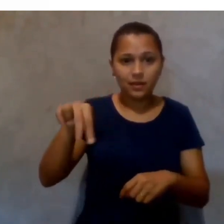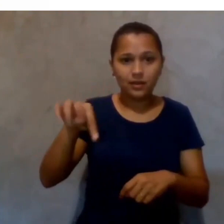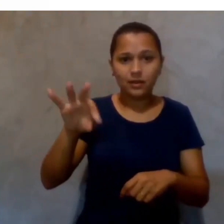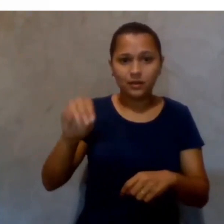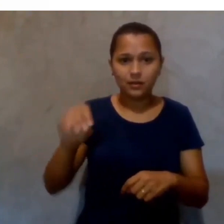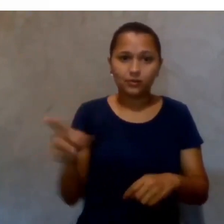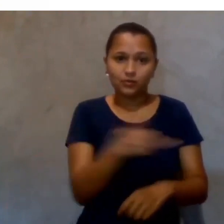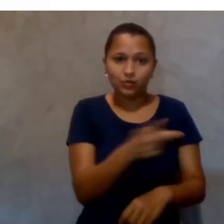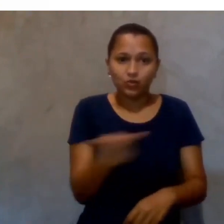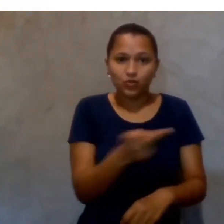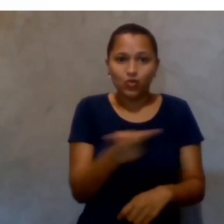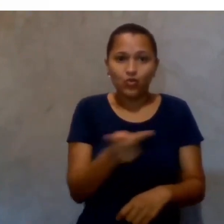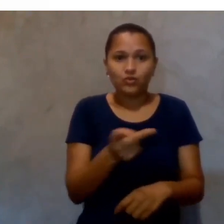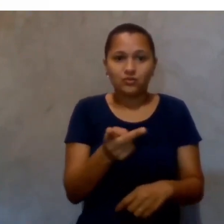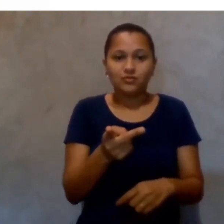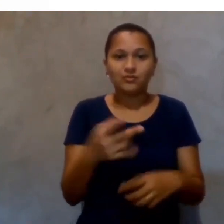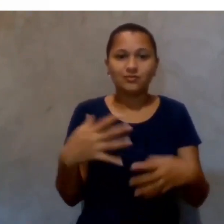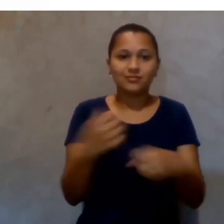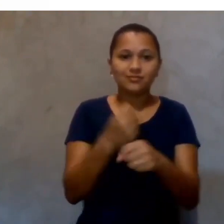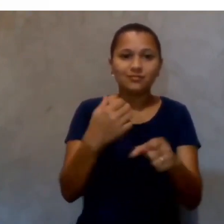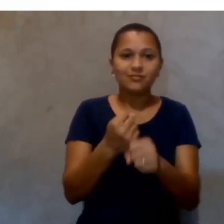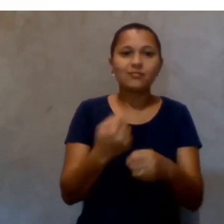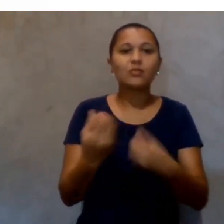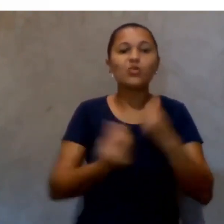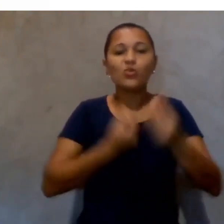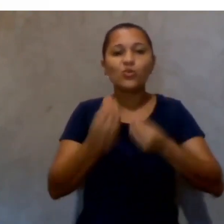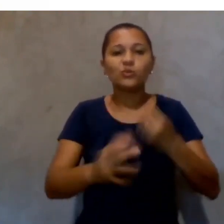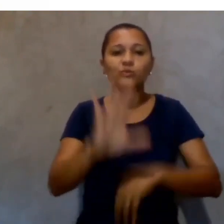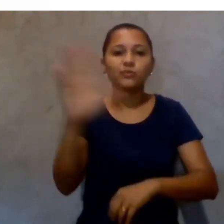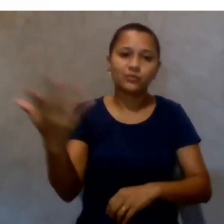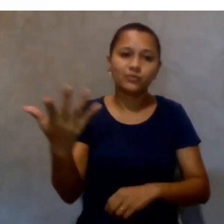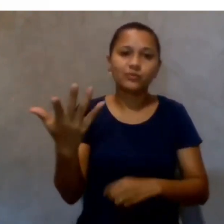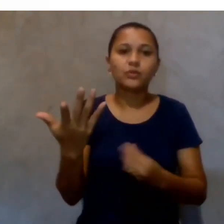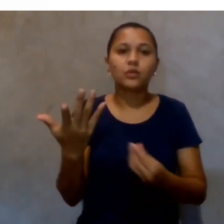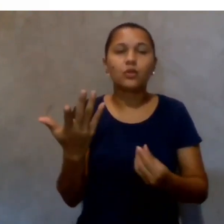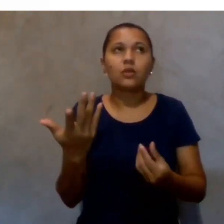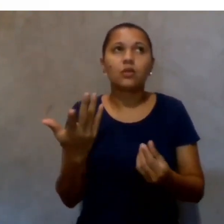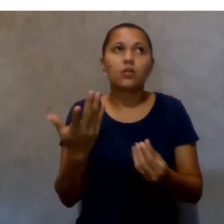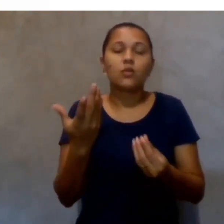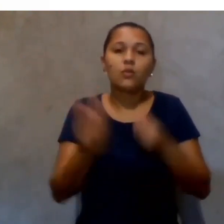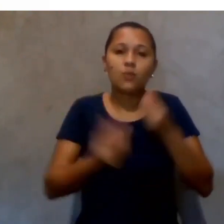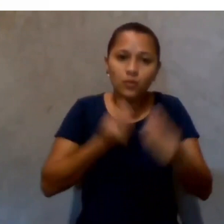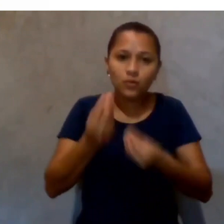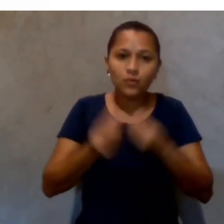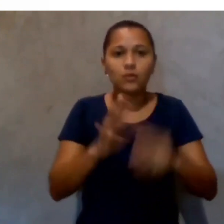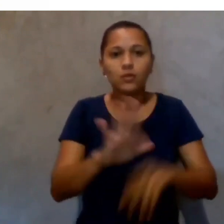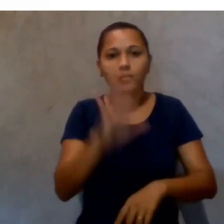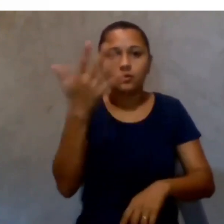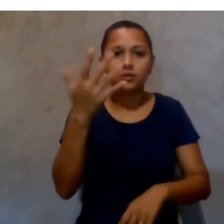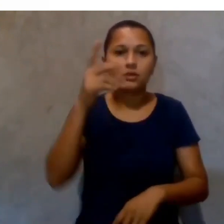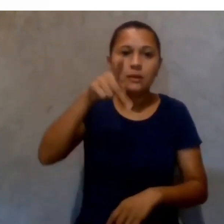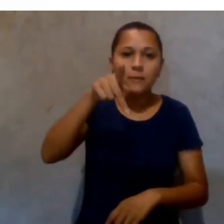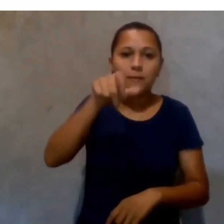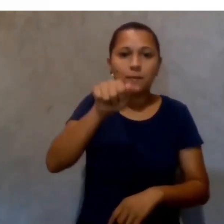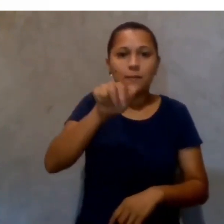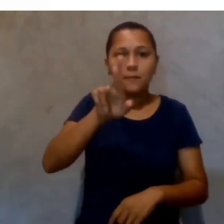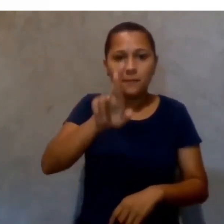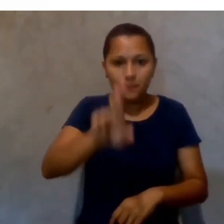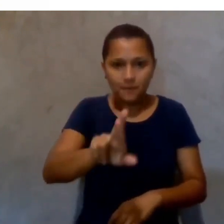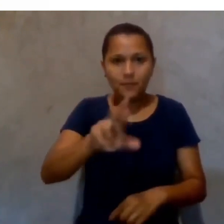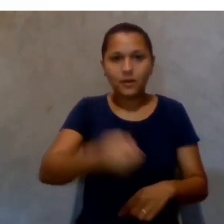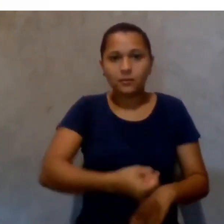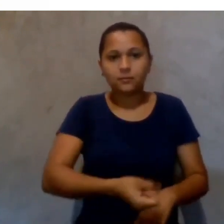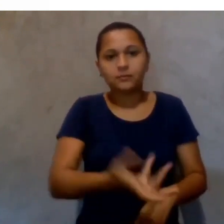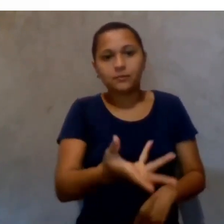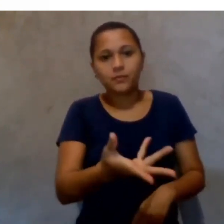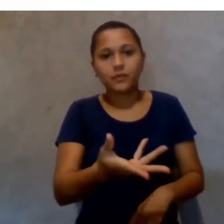para se obter a probabilidade de um evento E ocorrer, conhecendo o espaço amostral S e um evento contido em S,